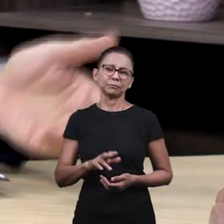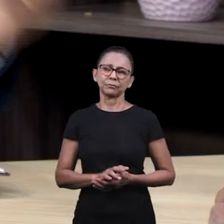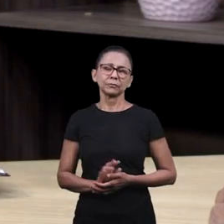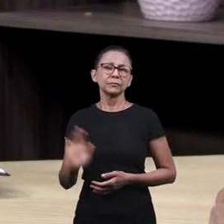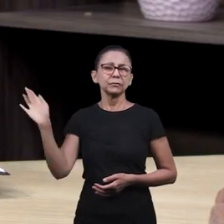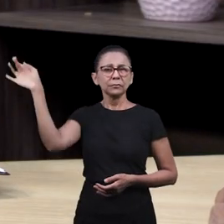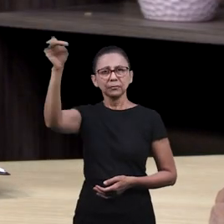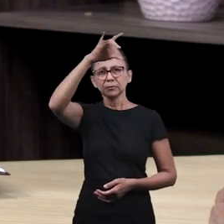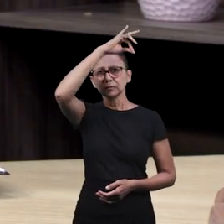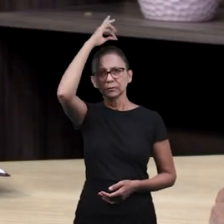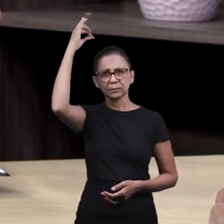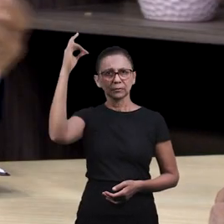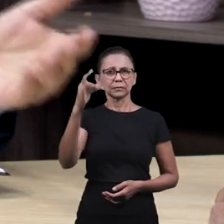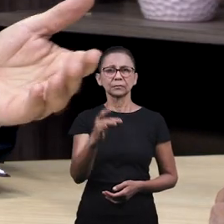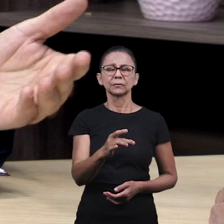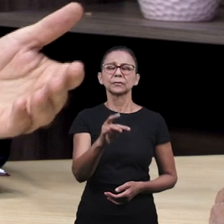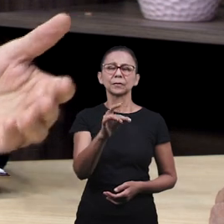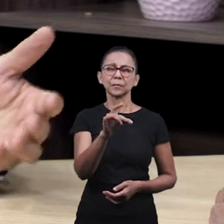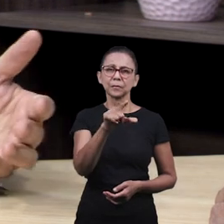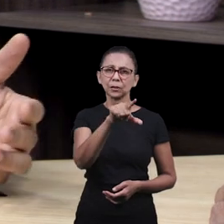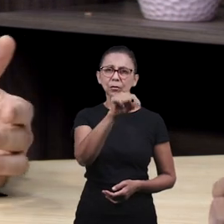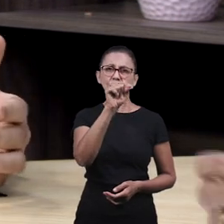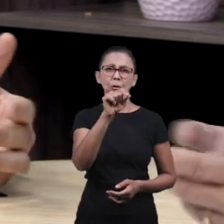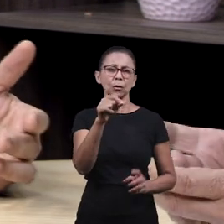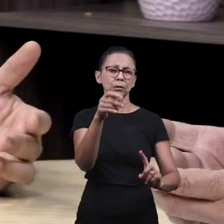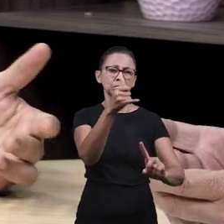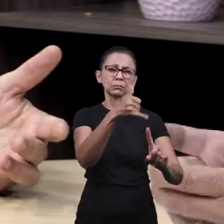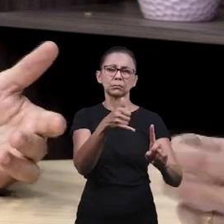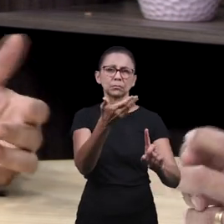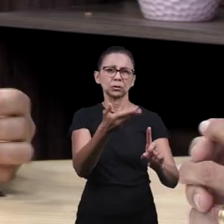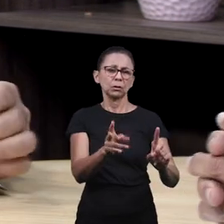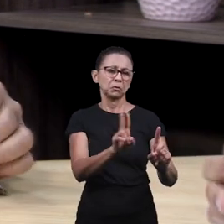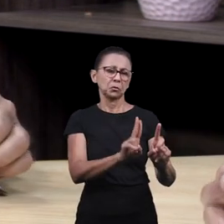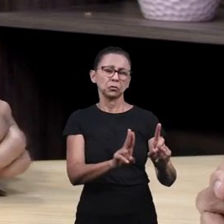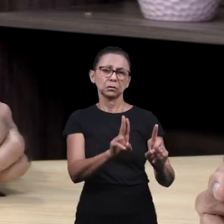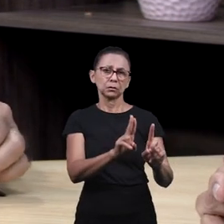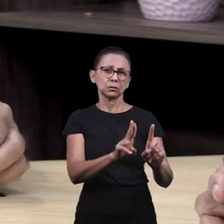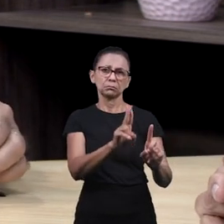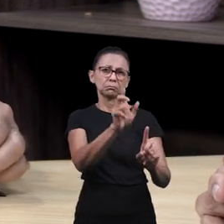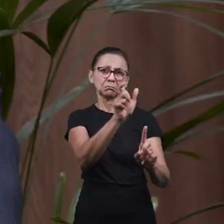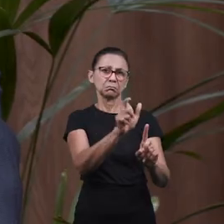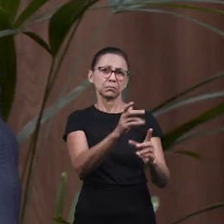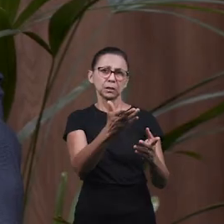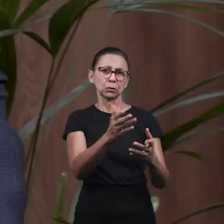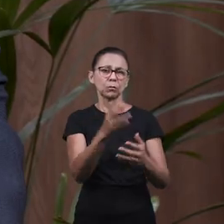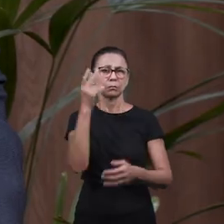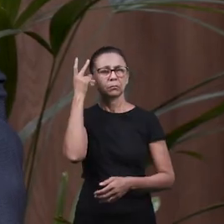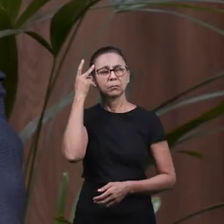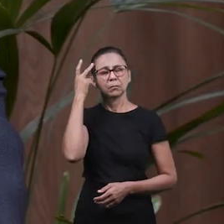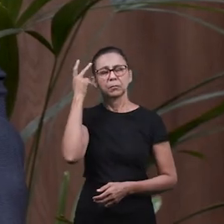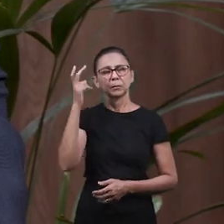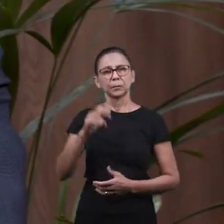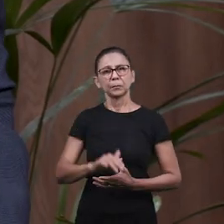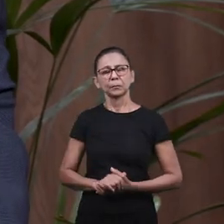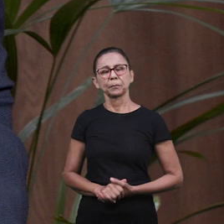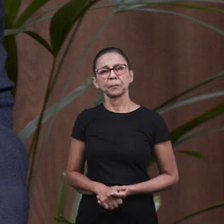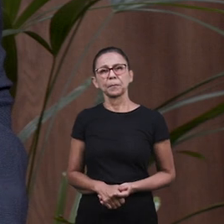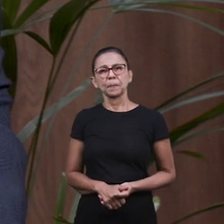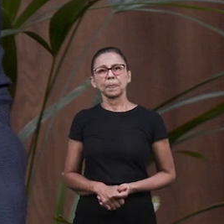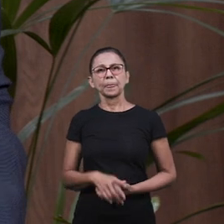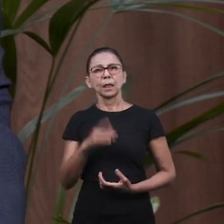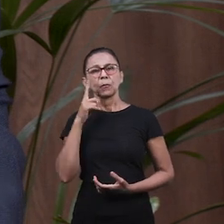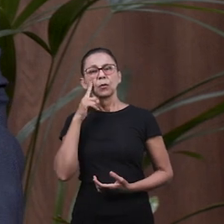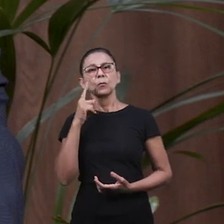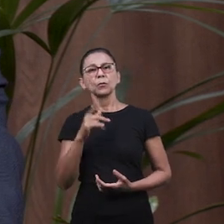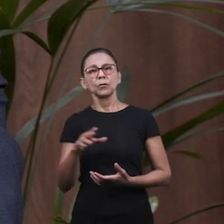uma ação do Espírito Santo e Sansão era um simples vaso ali. É um instrumento. É um instrumento nas mãos de Deus, o que nós devemos ser. Nós vamos ver isso